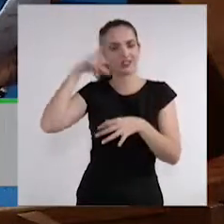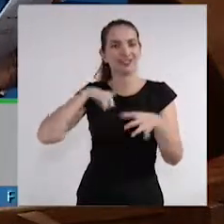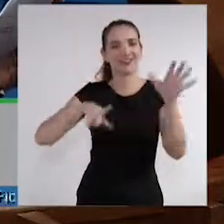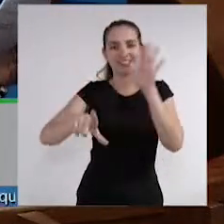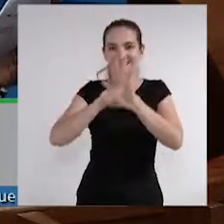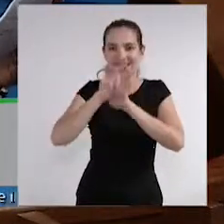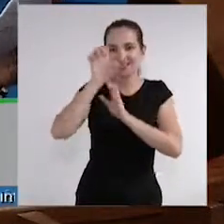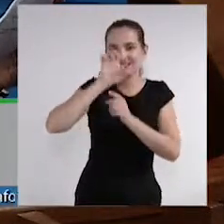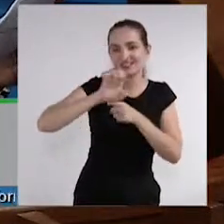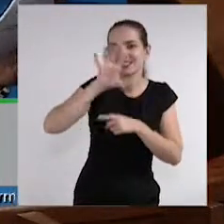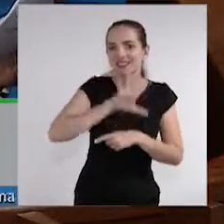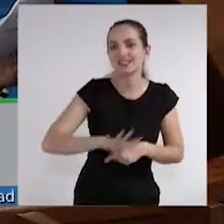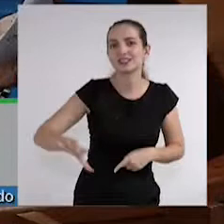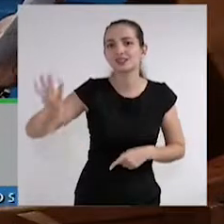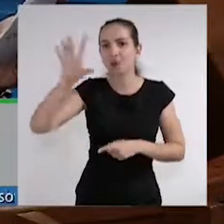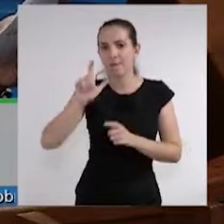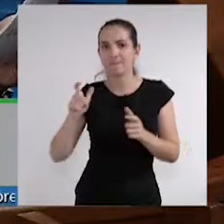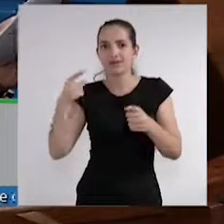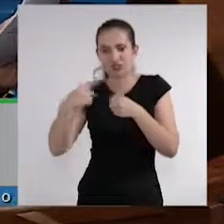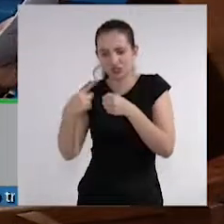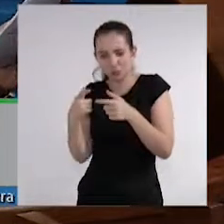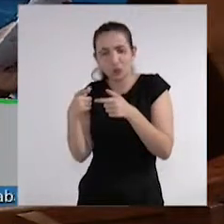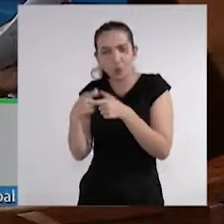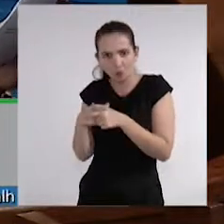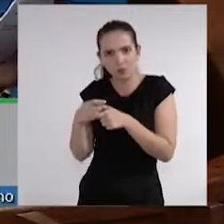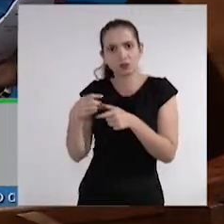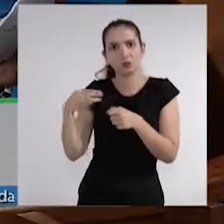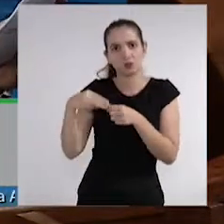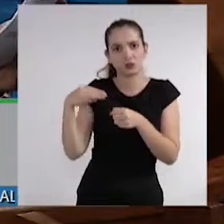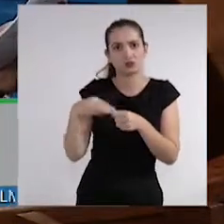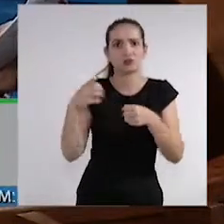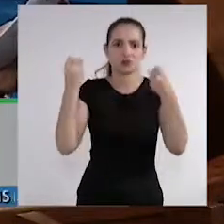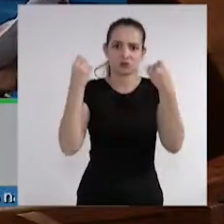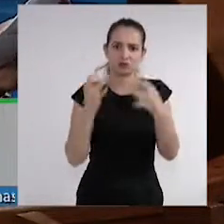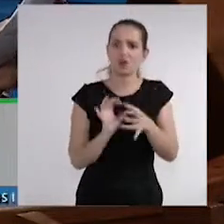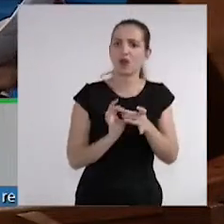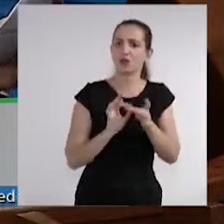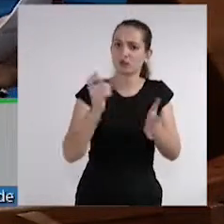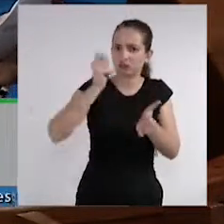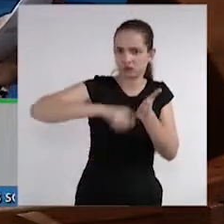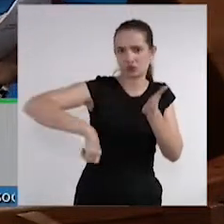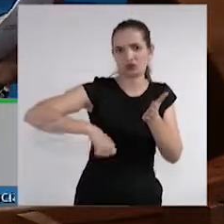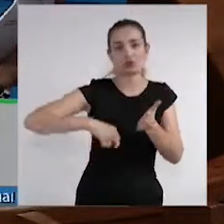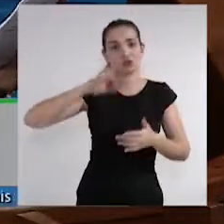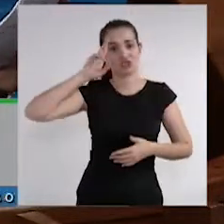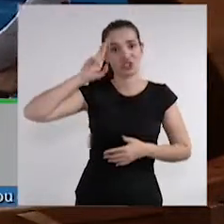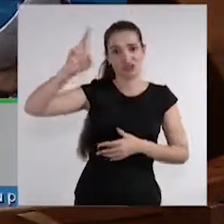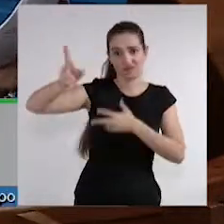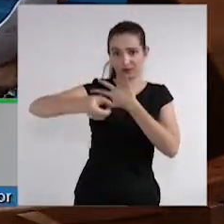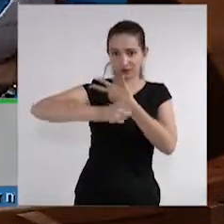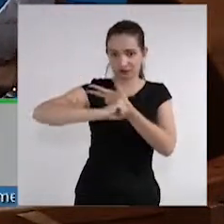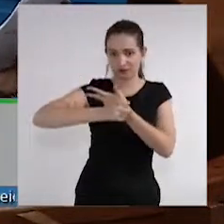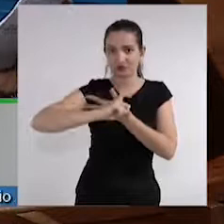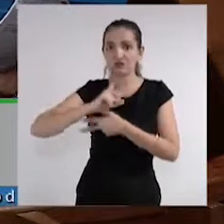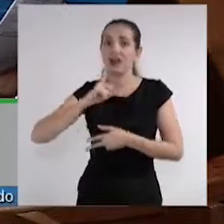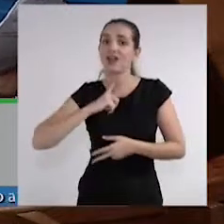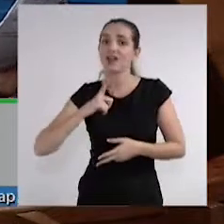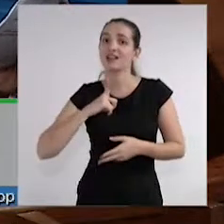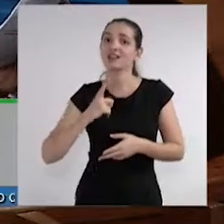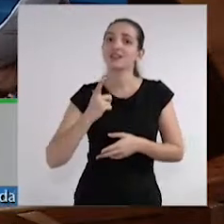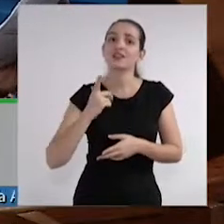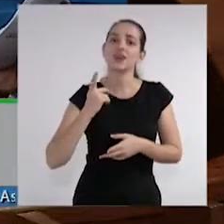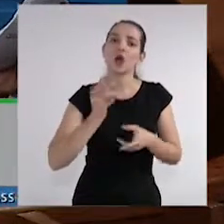estadual, distrital ou municipal, autorizando o respectivo chefe do Executivo a promover a revisão anual